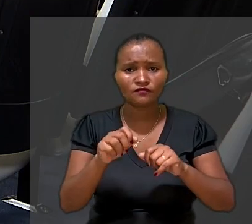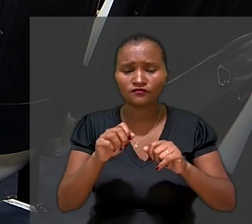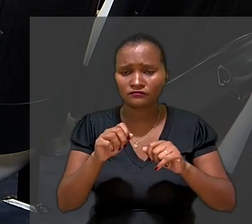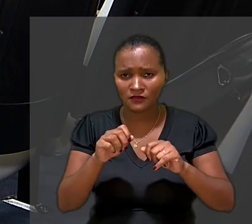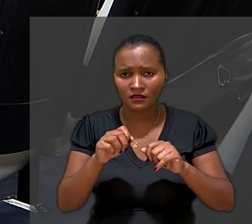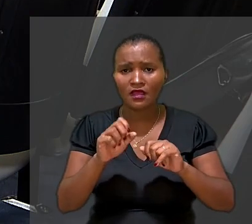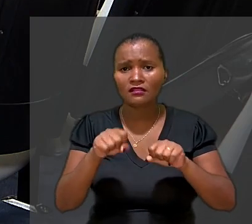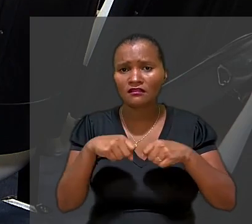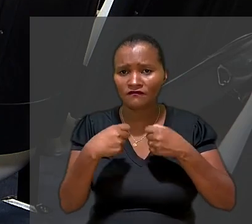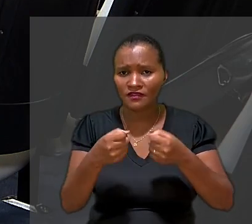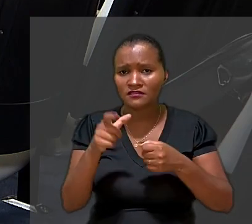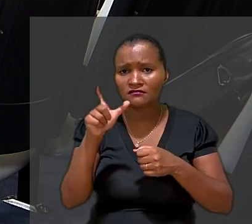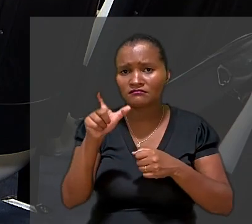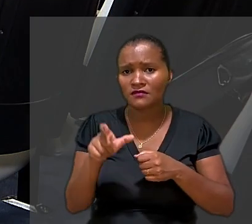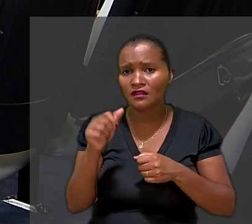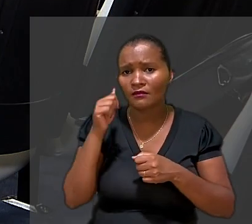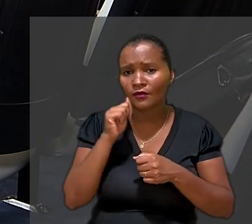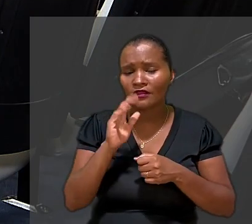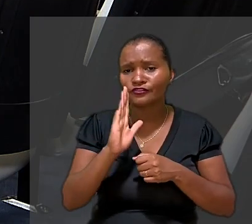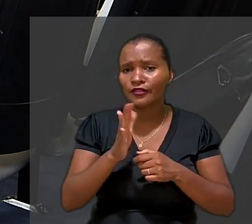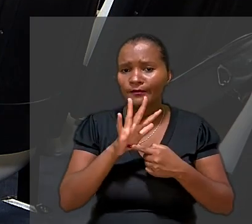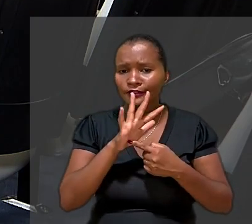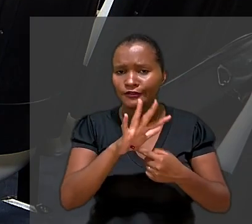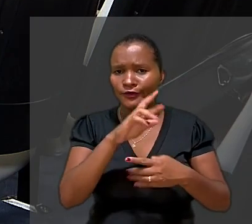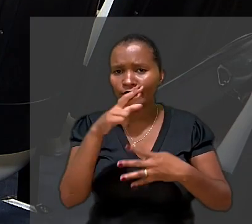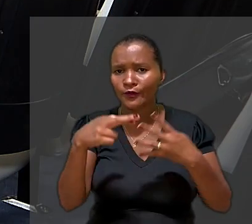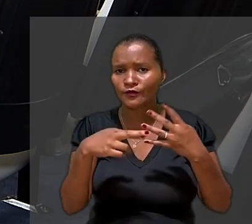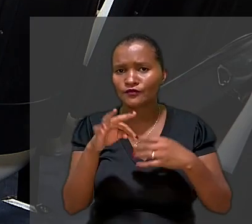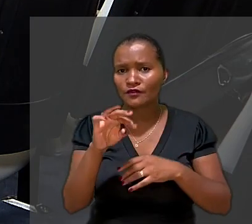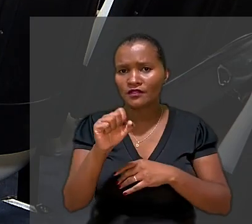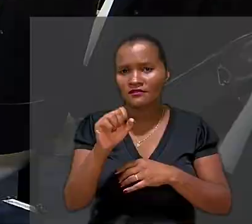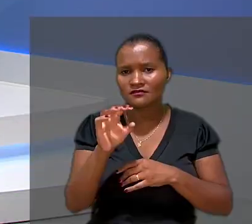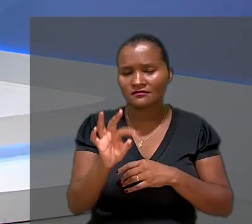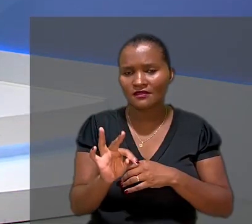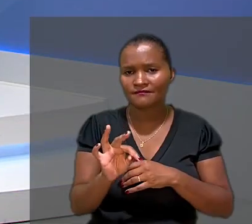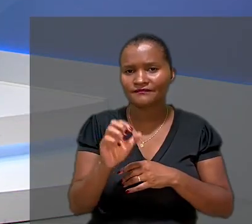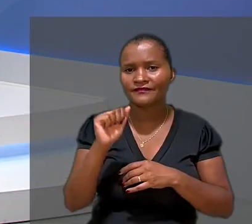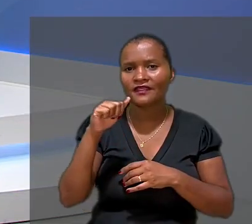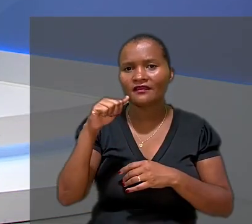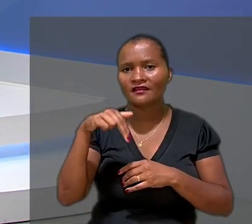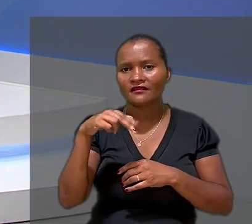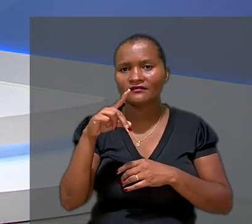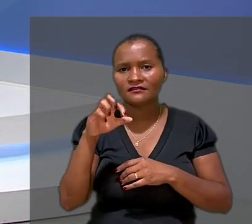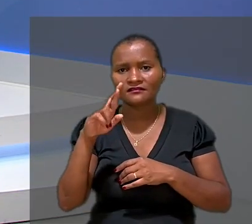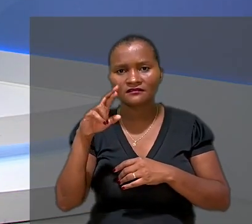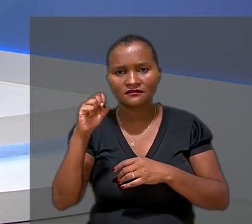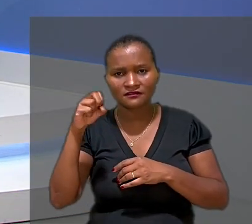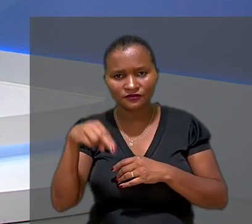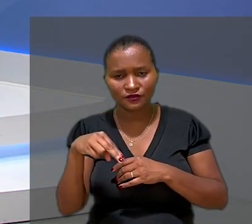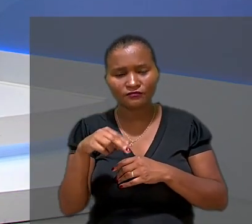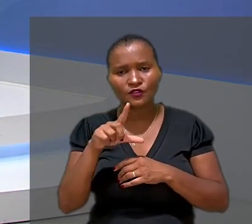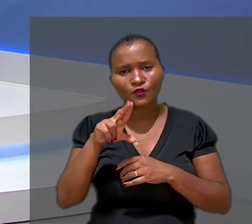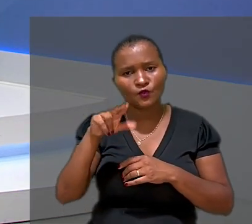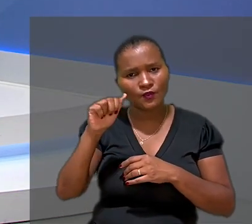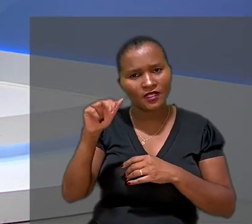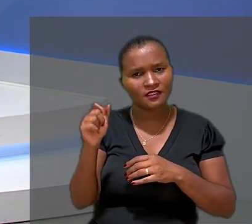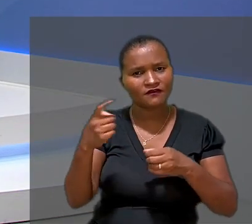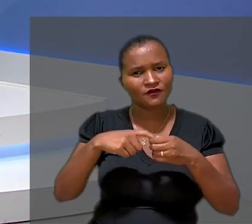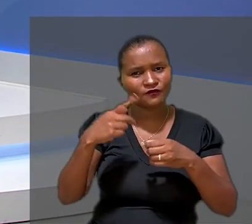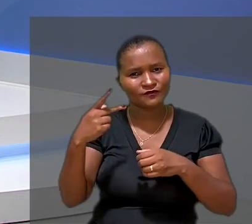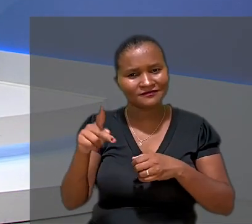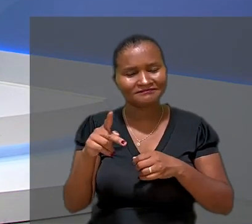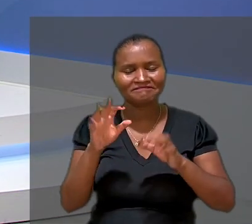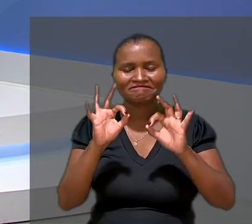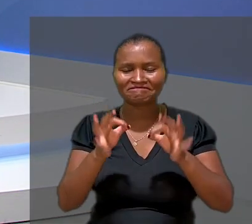e a defesa da docente já apresentou embargos ao TST. Anderson, Luana, volto com vocês. Tá